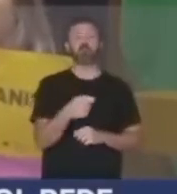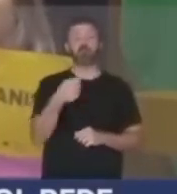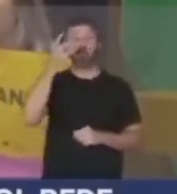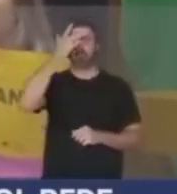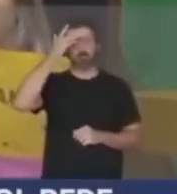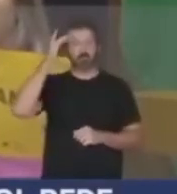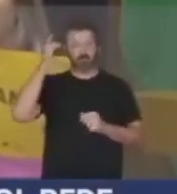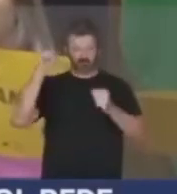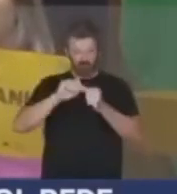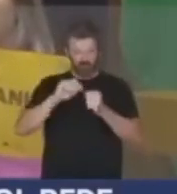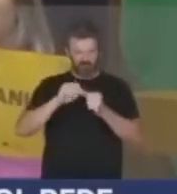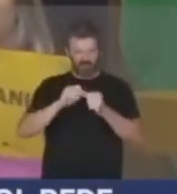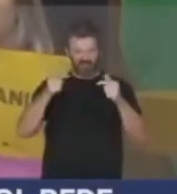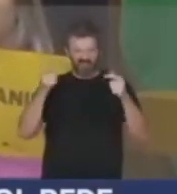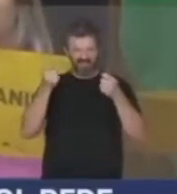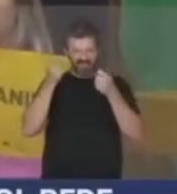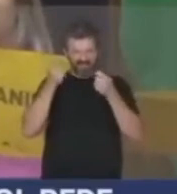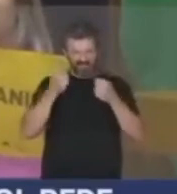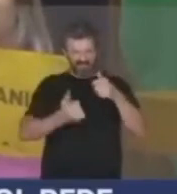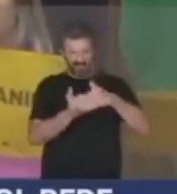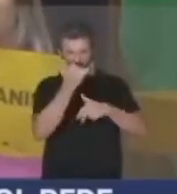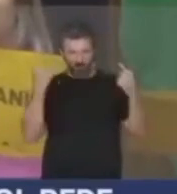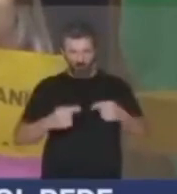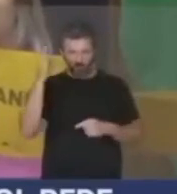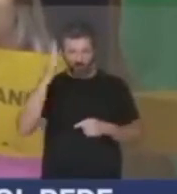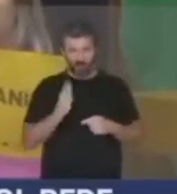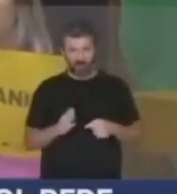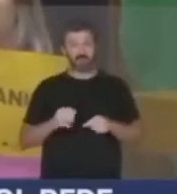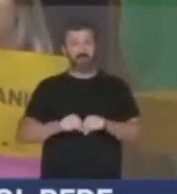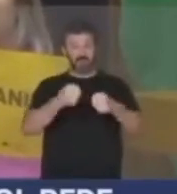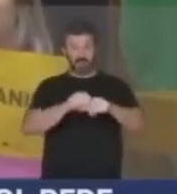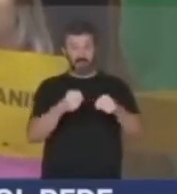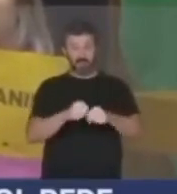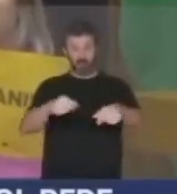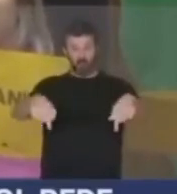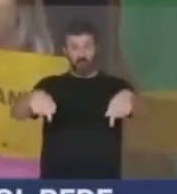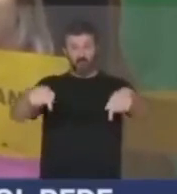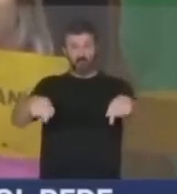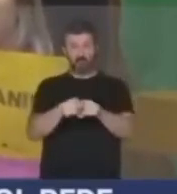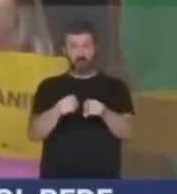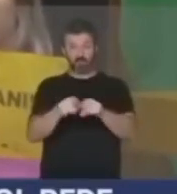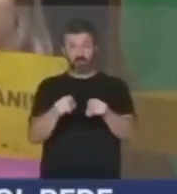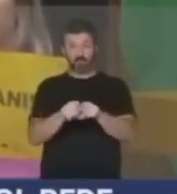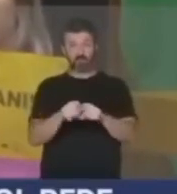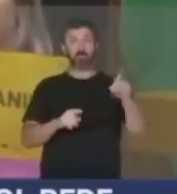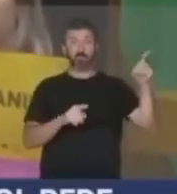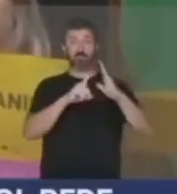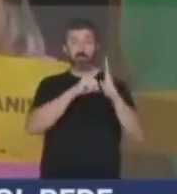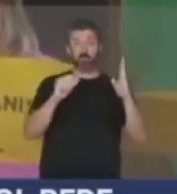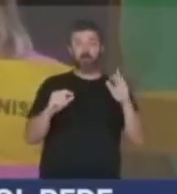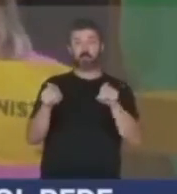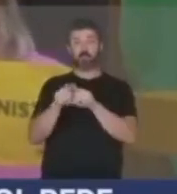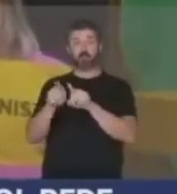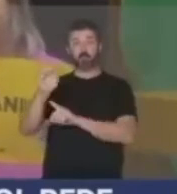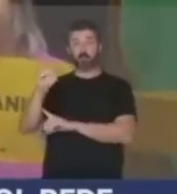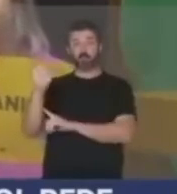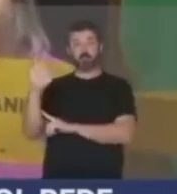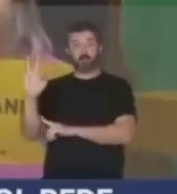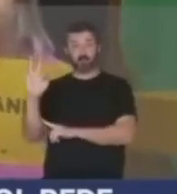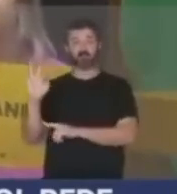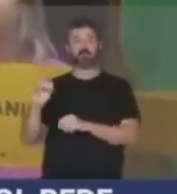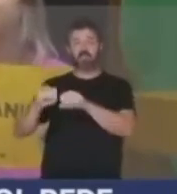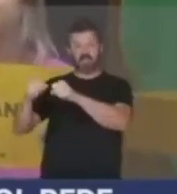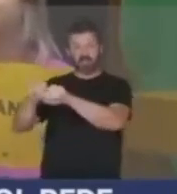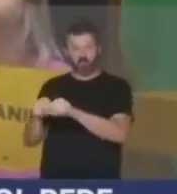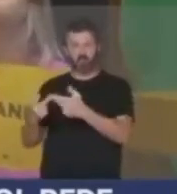àqueles que promoveram a tentativa de golpe, que quebraram, inclusive, essa casa, o Palácio do Planalto, a sede do